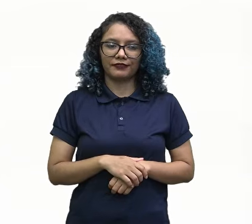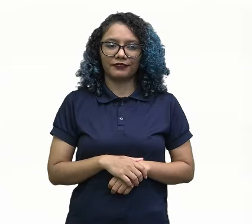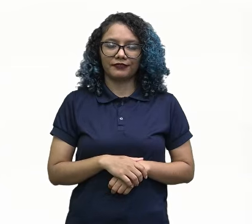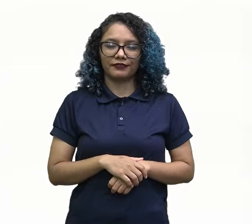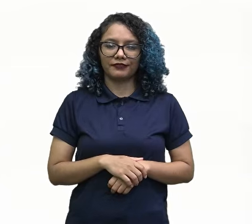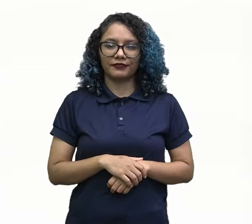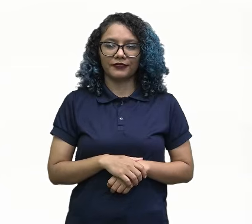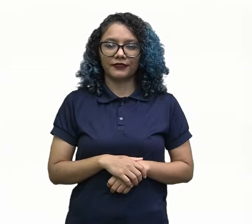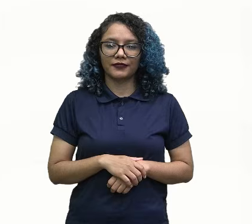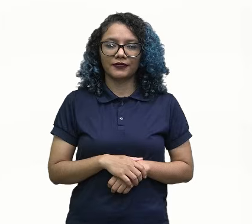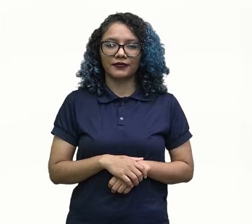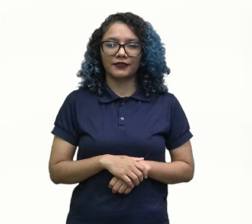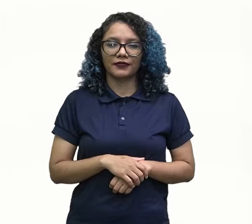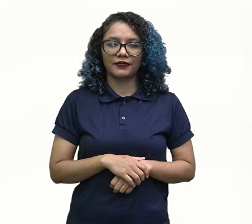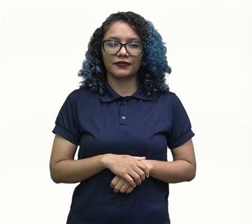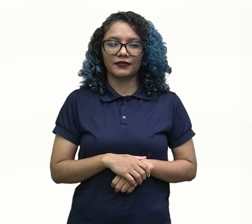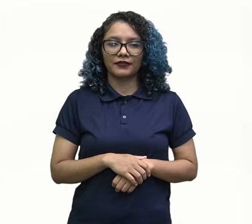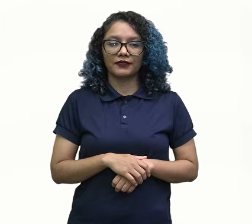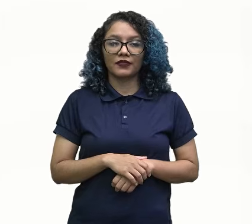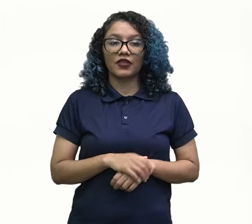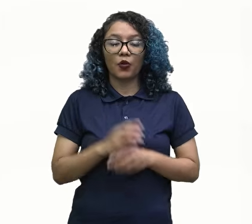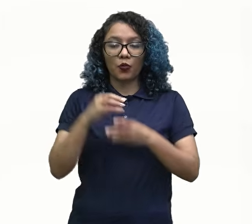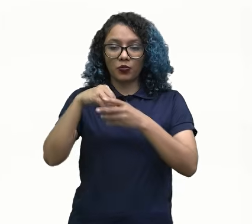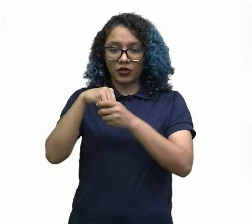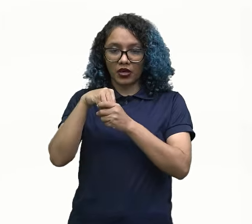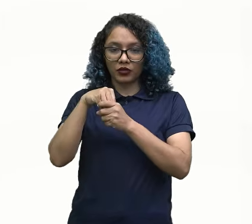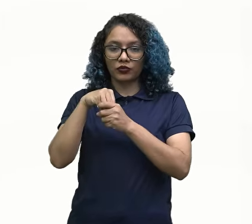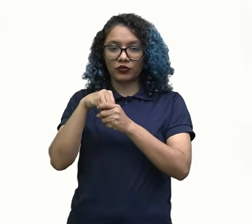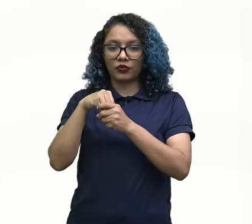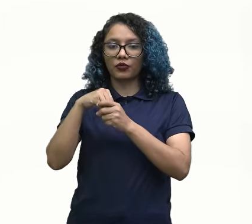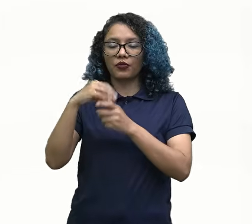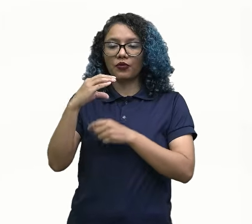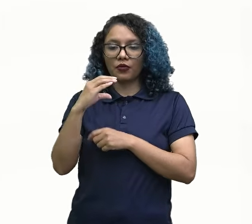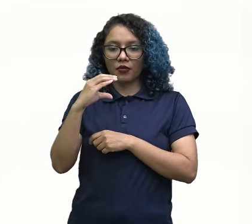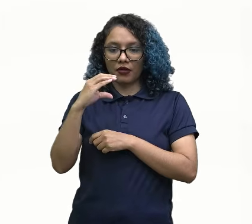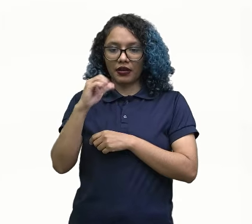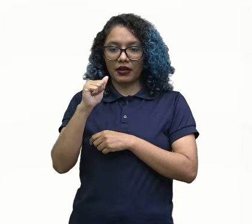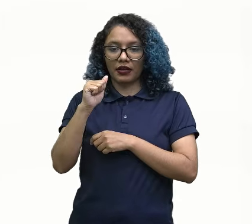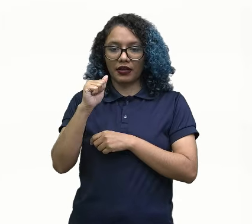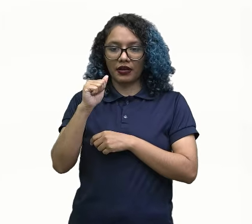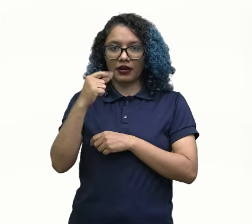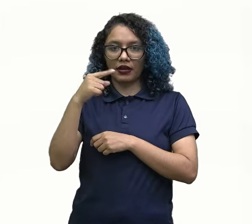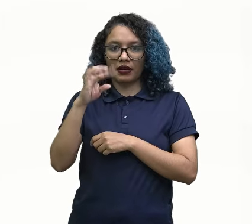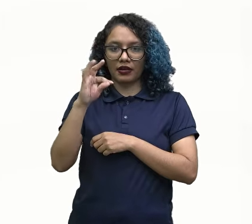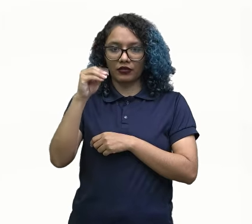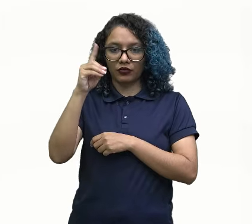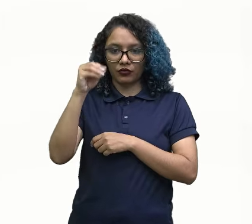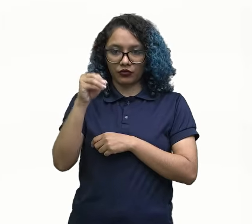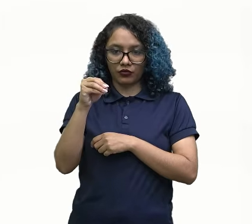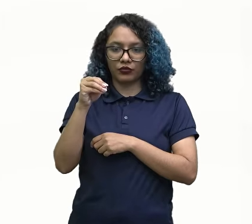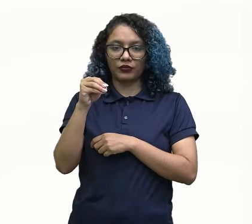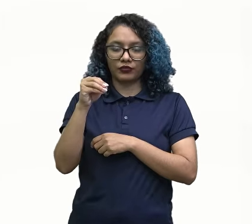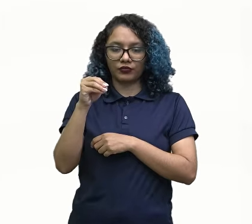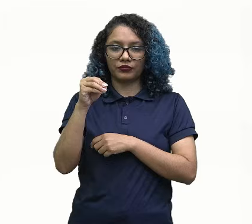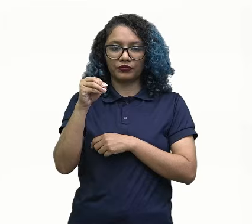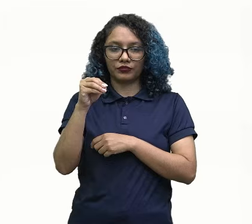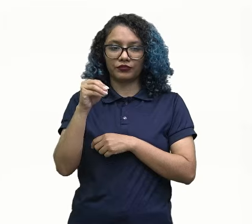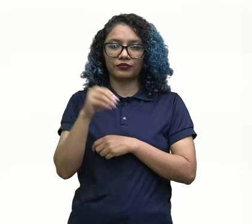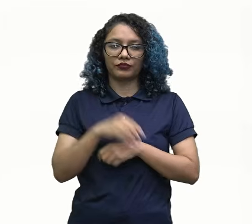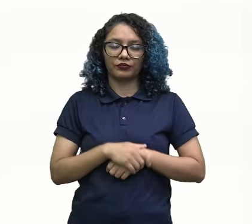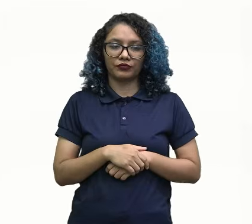Bom, então, no cátodo, que é o polo negativo, que eu acabei de dizer, né? Vai acontecer o quê?